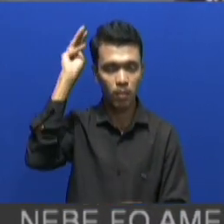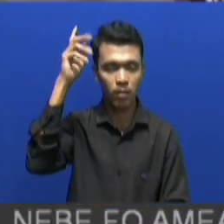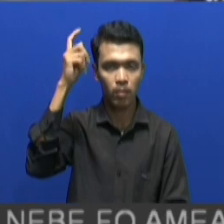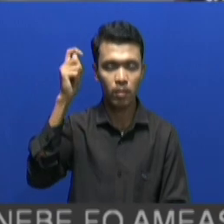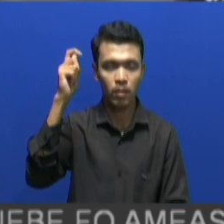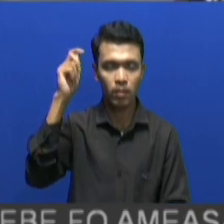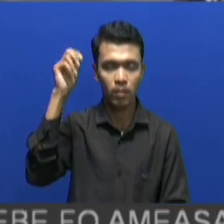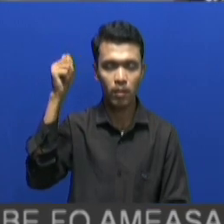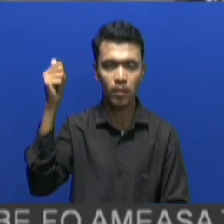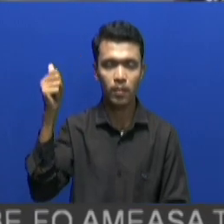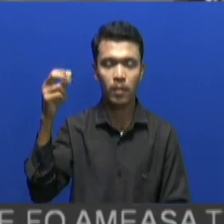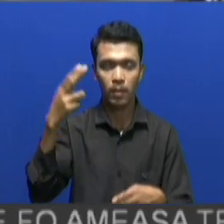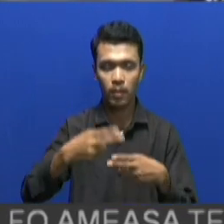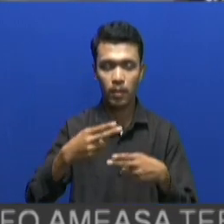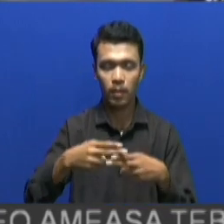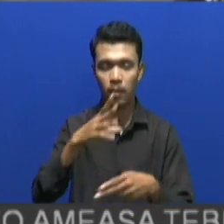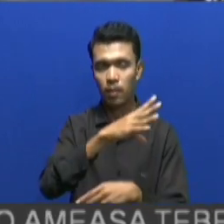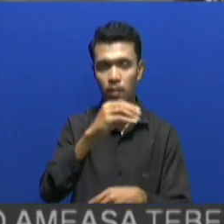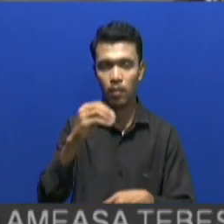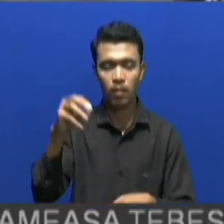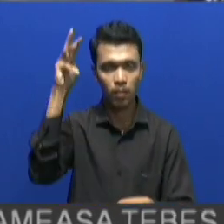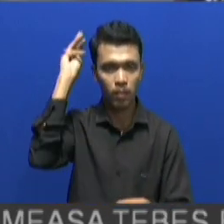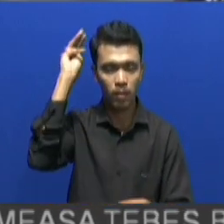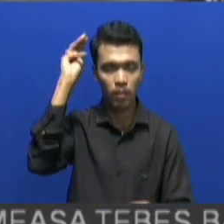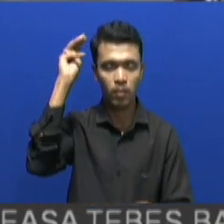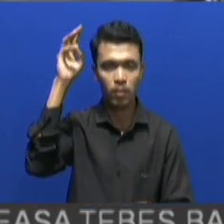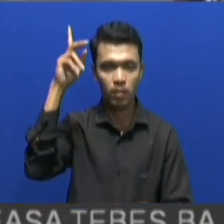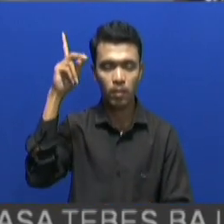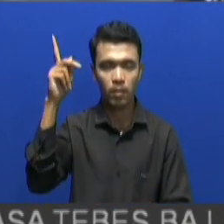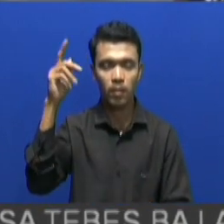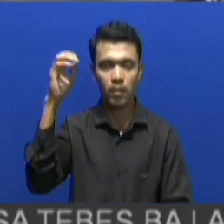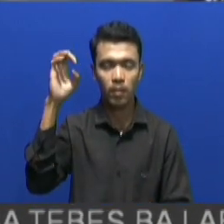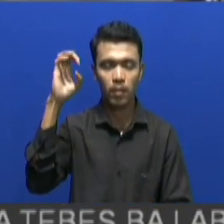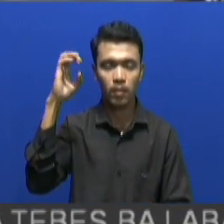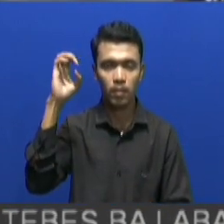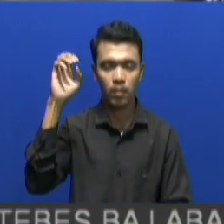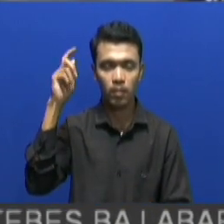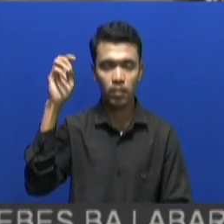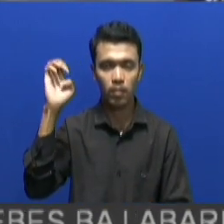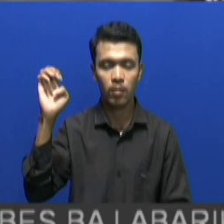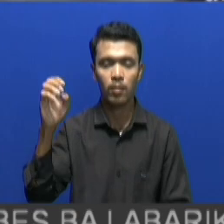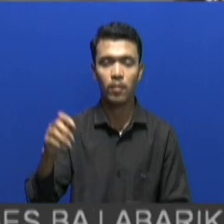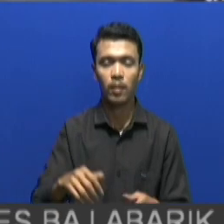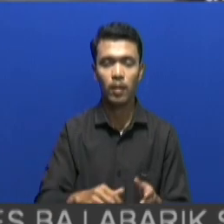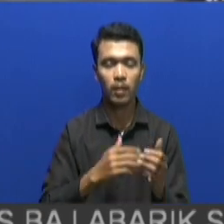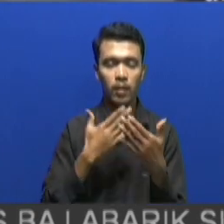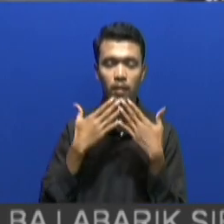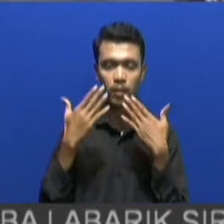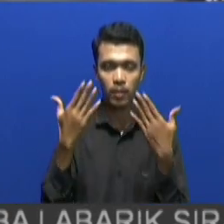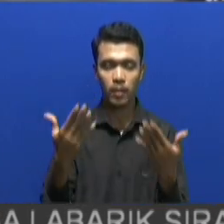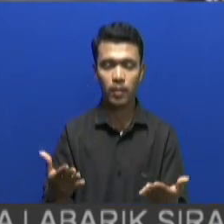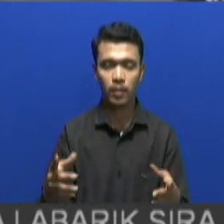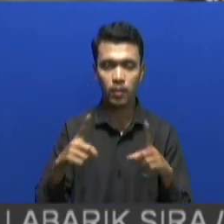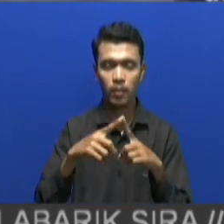Turismo e Ambiente na Nara, nomos Ministro Coordenador Assunto Econômico na Nara, agradece a IFC,